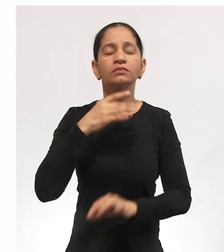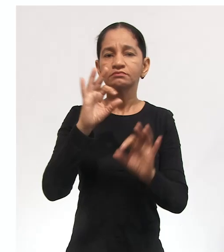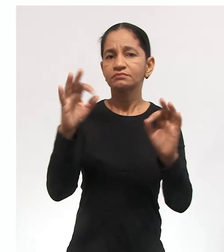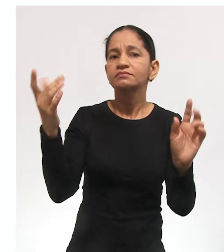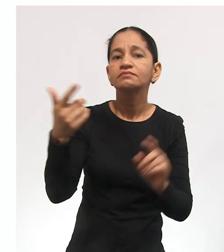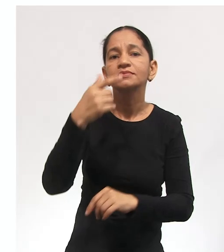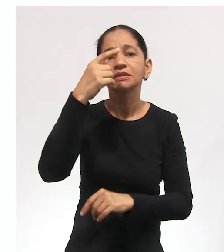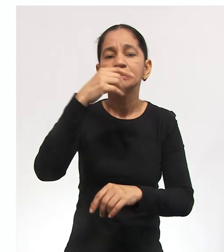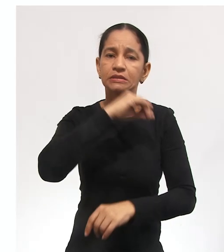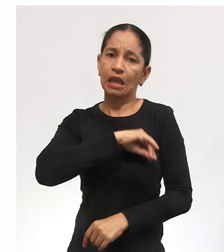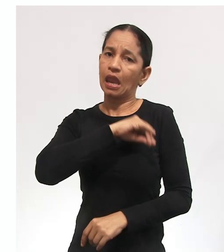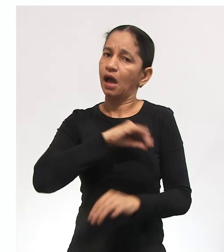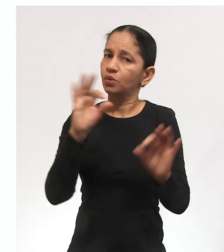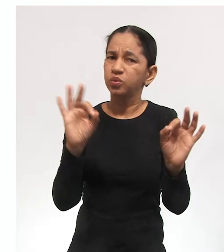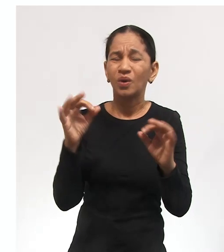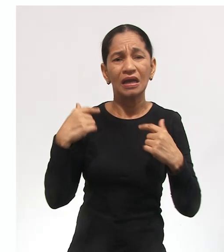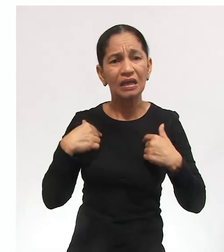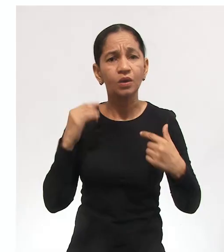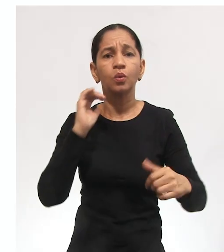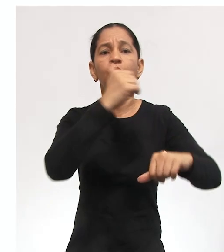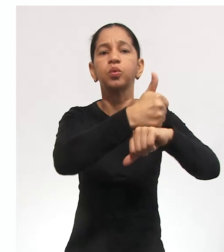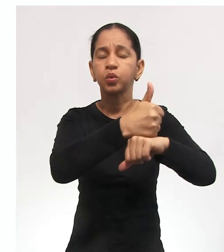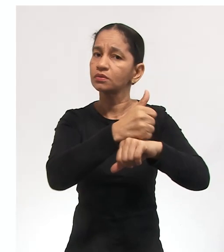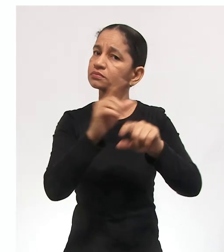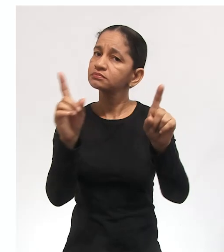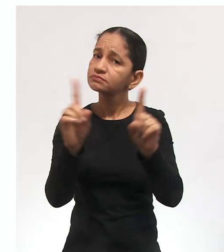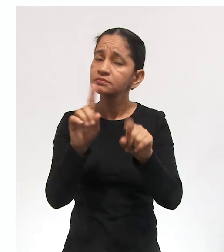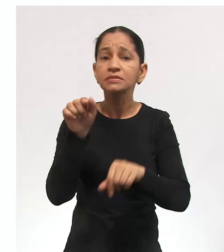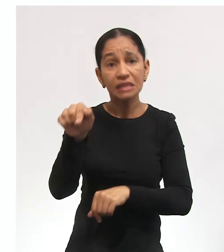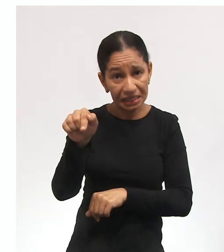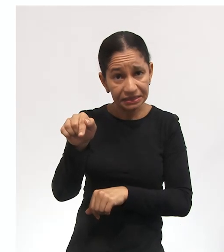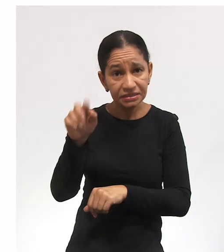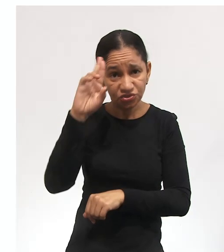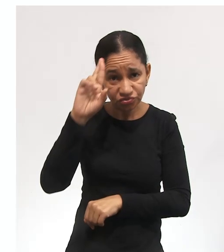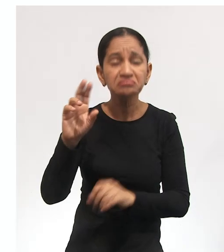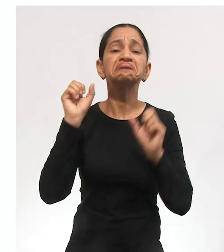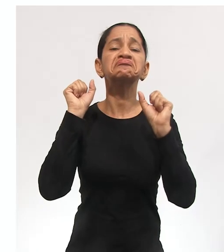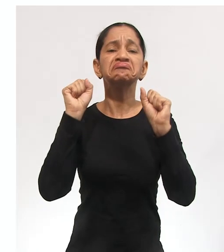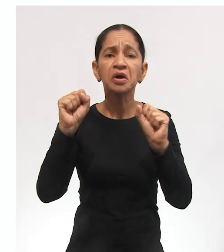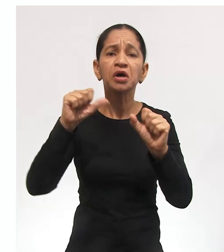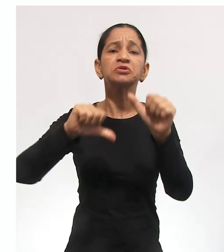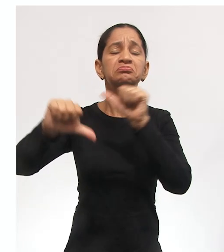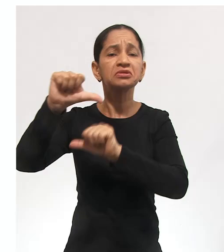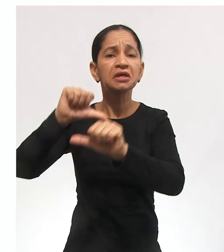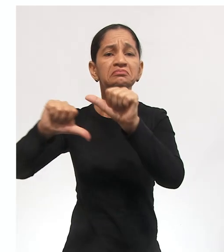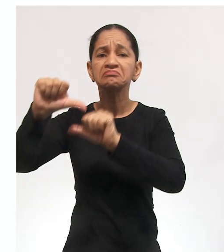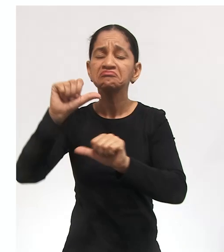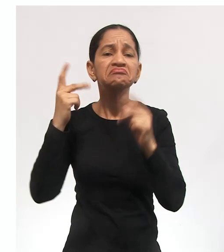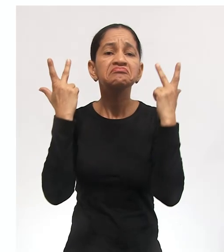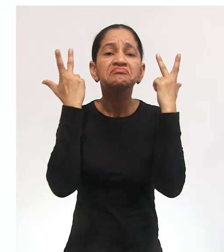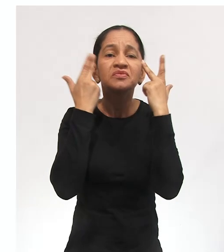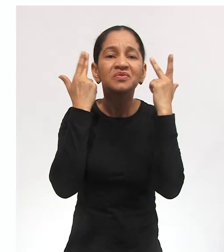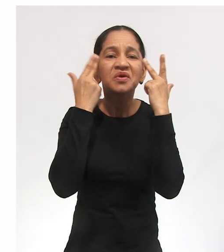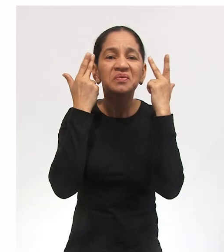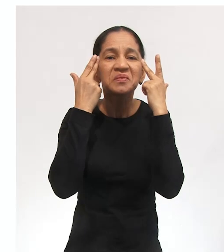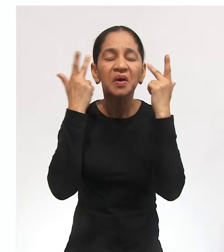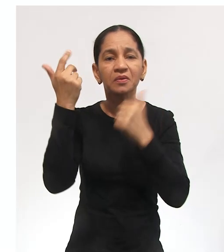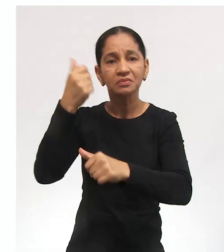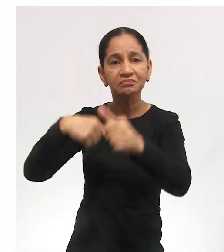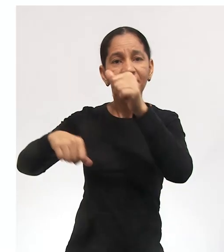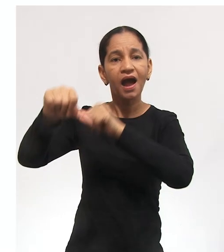relação pessoal. Ele não pode se substituir, mas o empregador pode. Decorre diretamente do